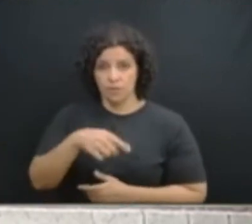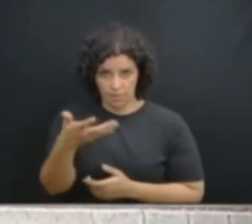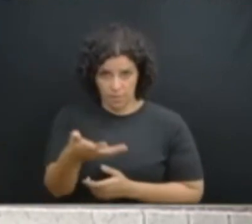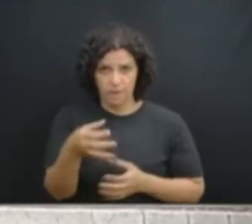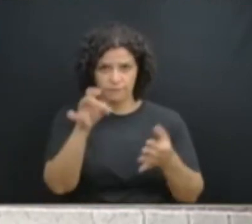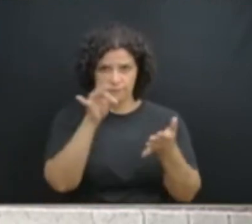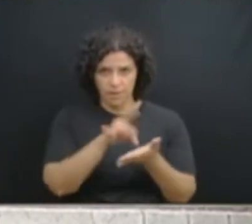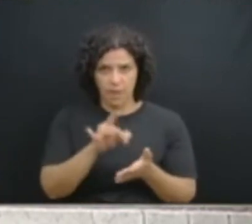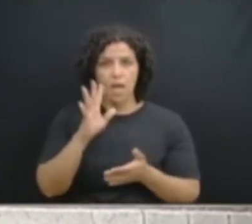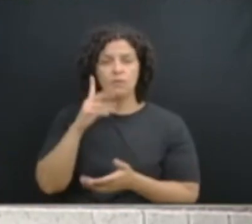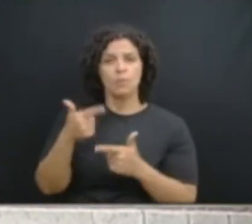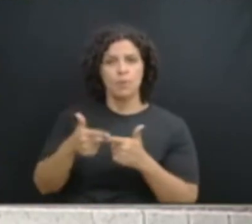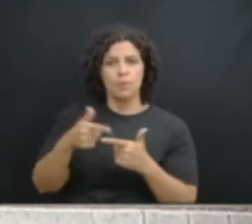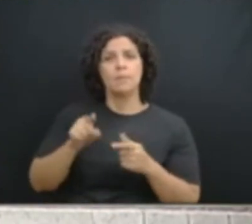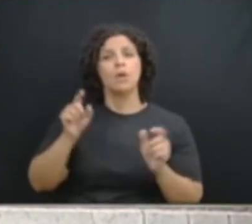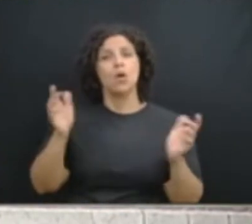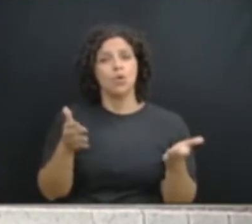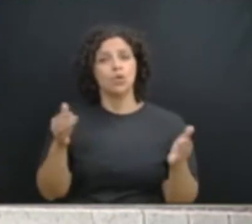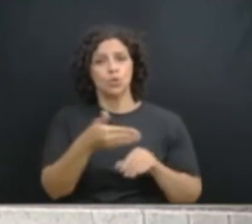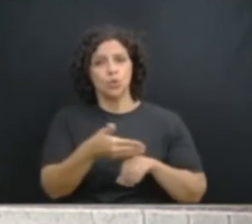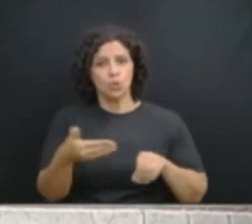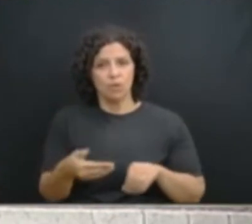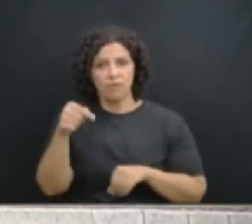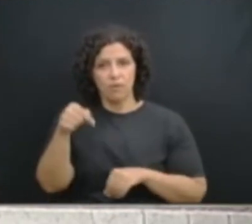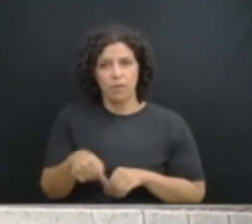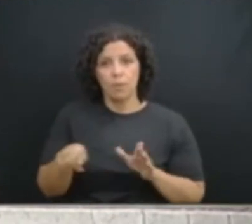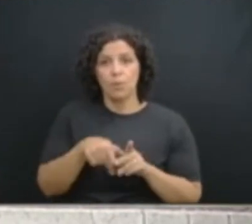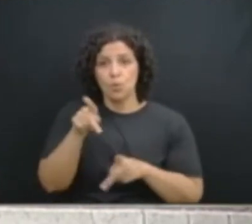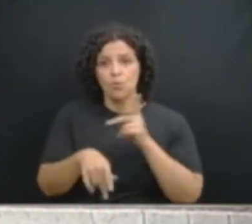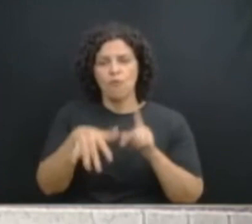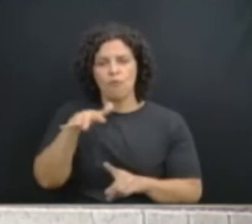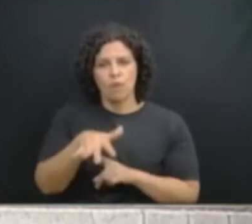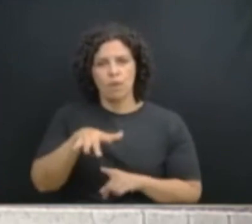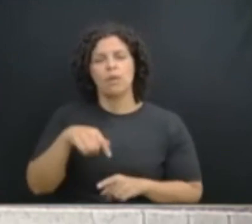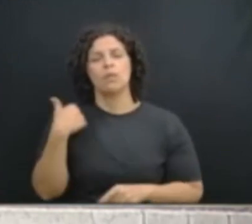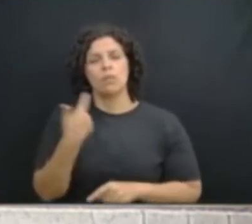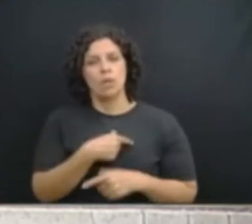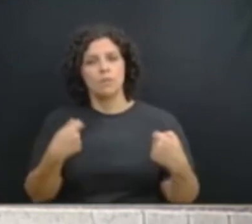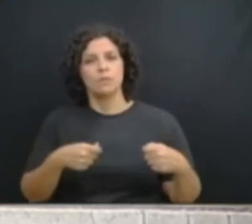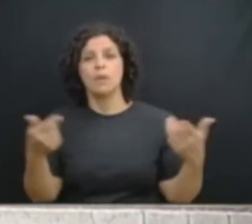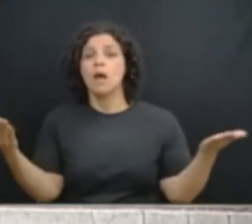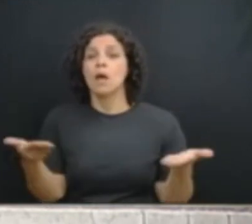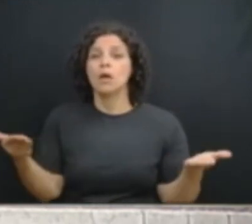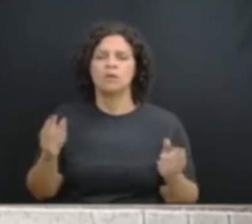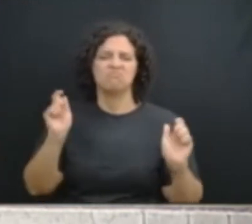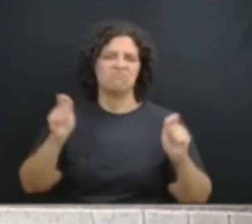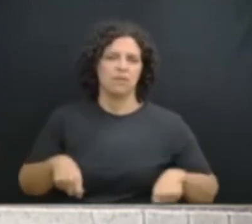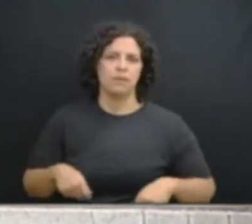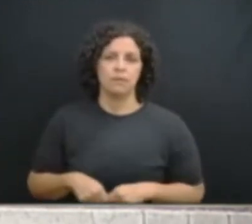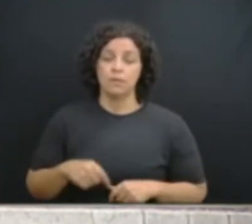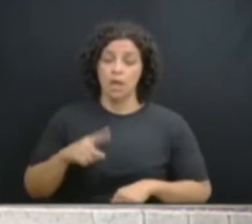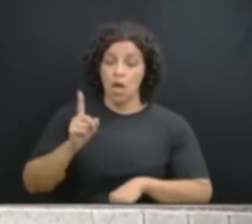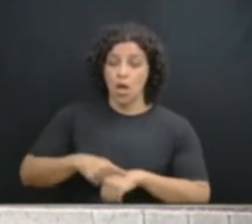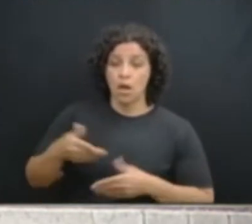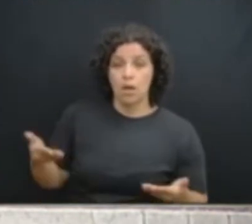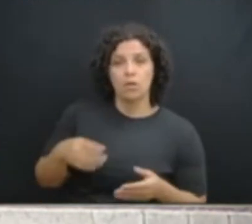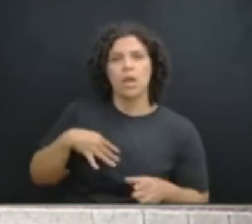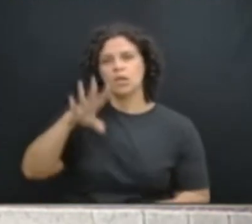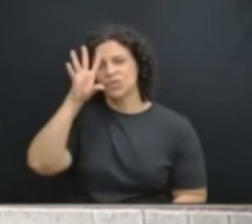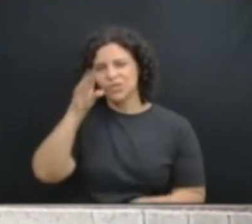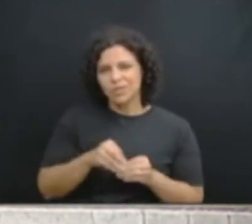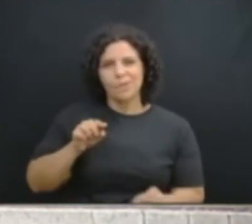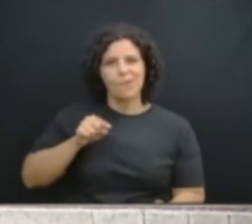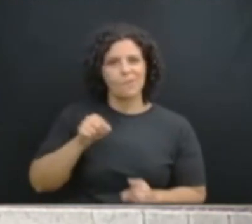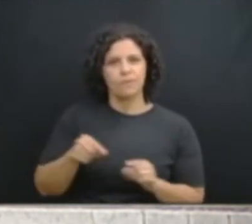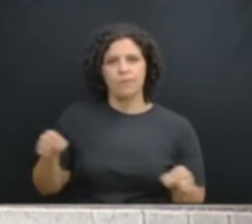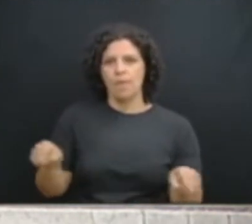de fato, resolver o problema do governo, do povo paranaense, a hora é agora. A hora é agora de entender que o